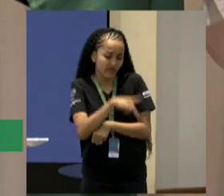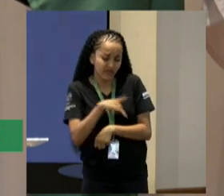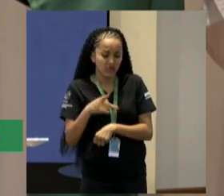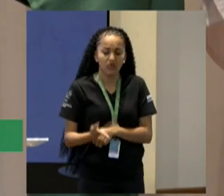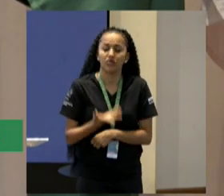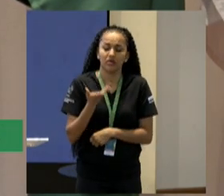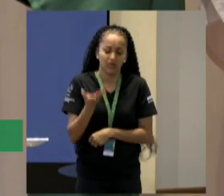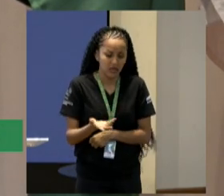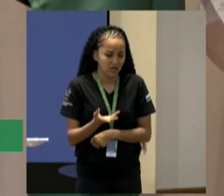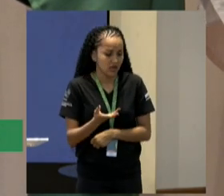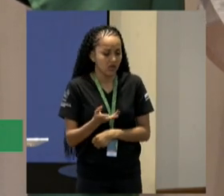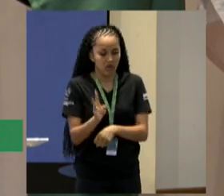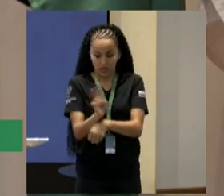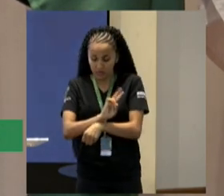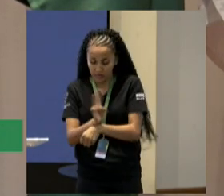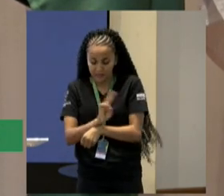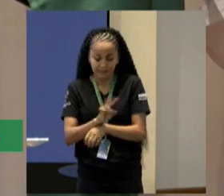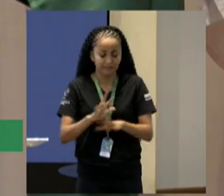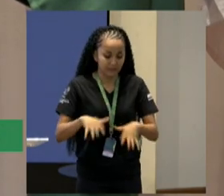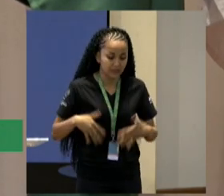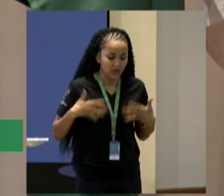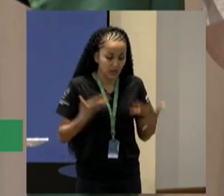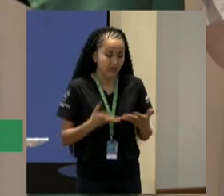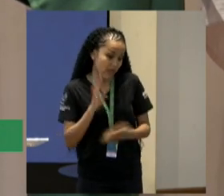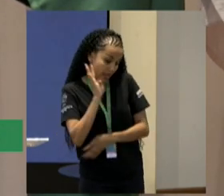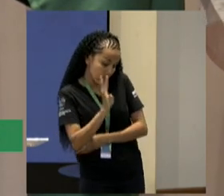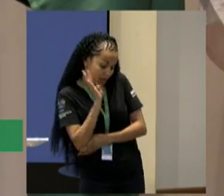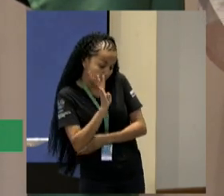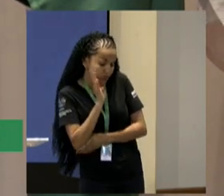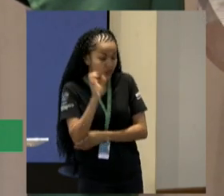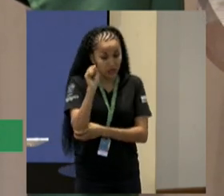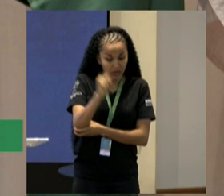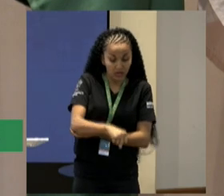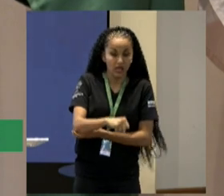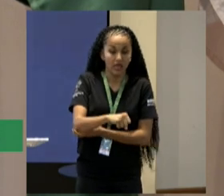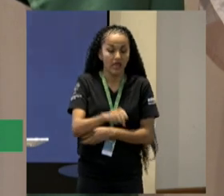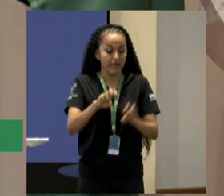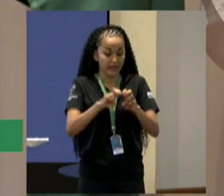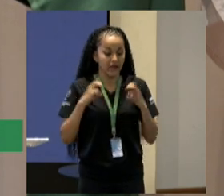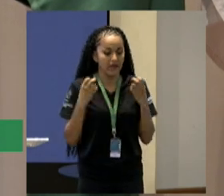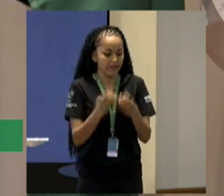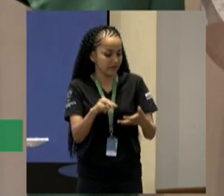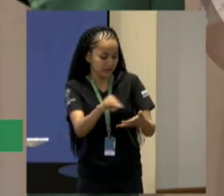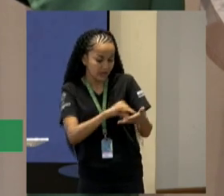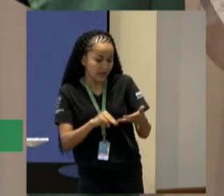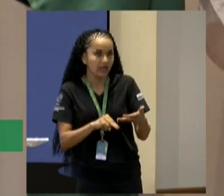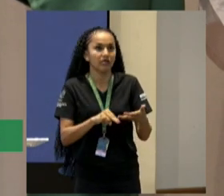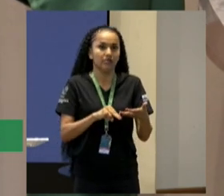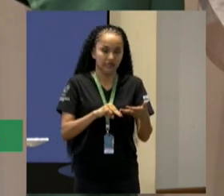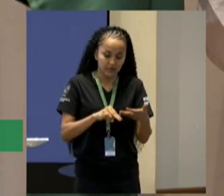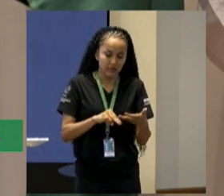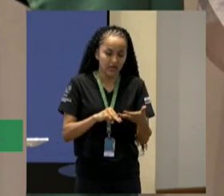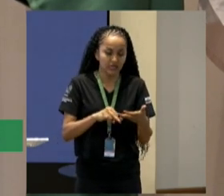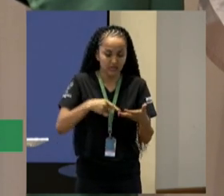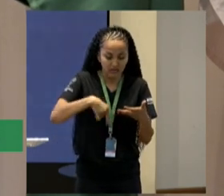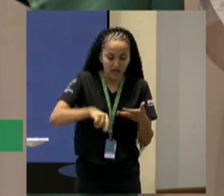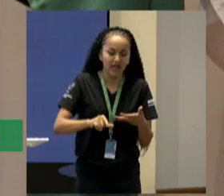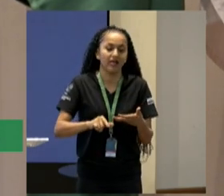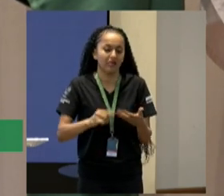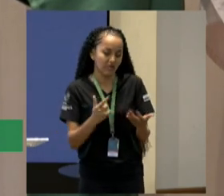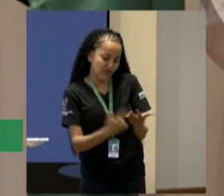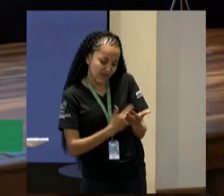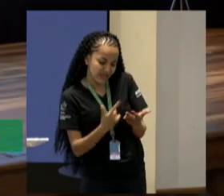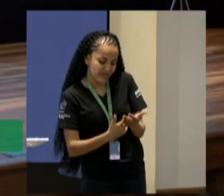professora, com a supervisora, e foi muito bacana assim, essa roda de leitura, a gente leva o livro A Menina dos